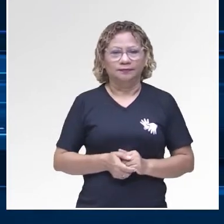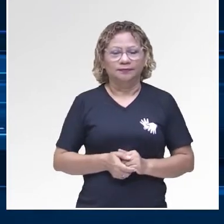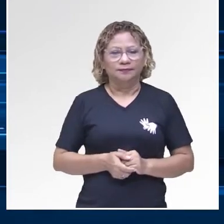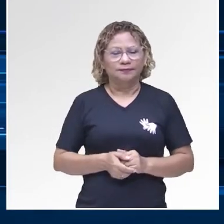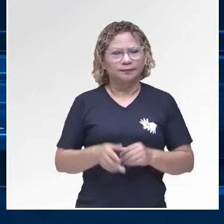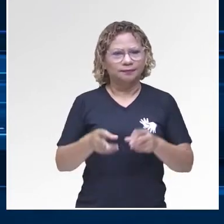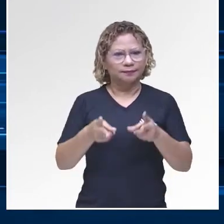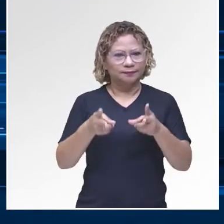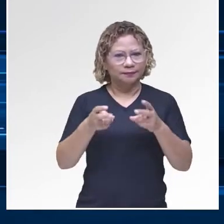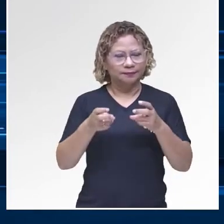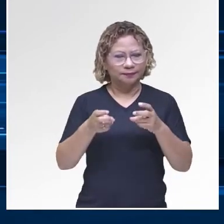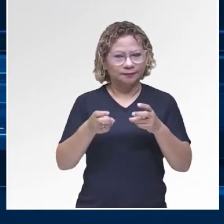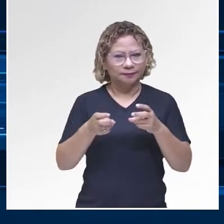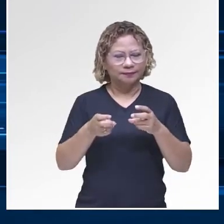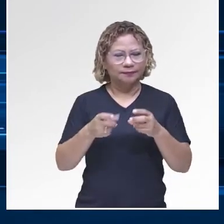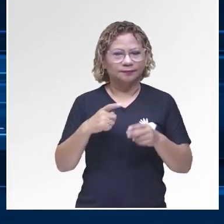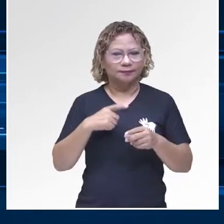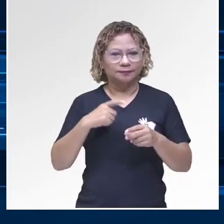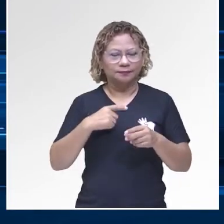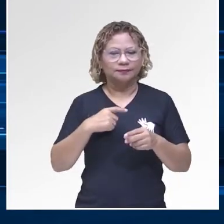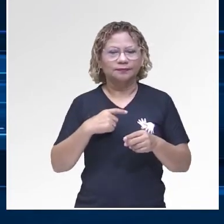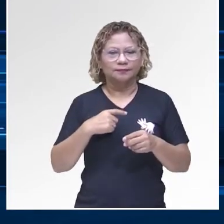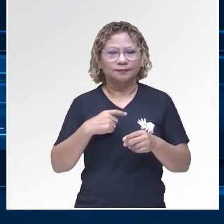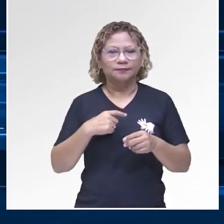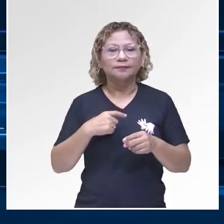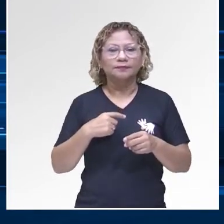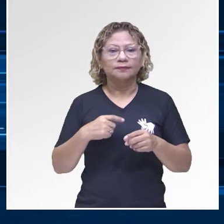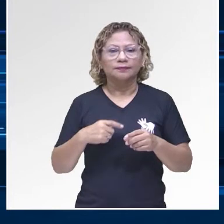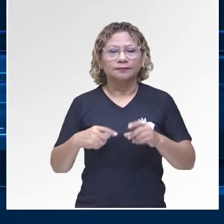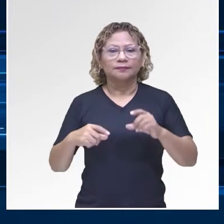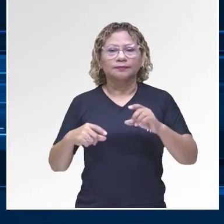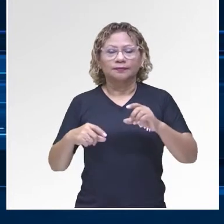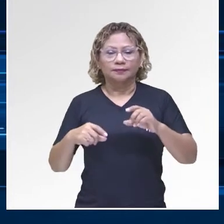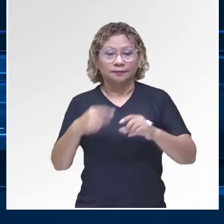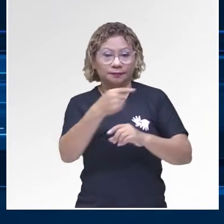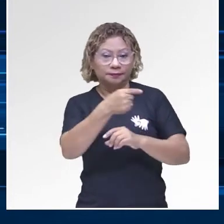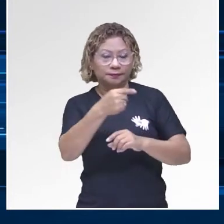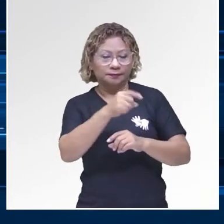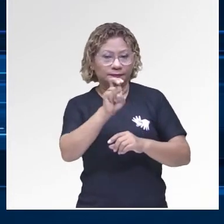positivo. Menos 5 mais 2, menos 3.